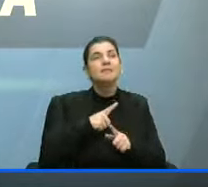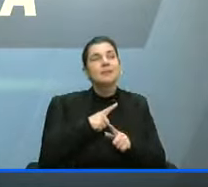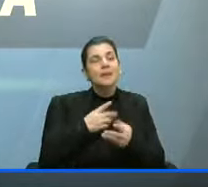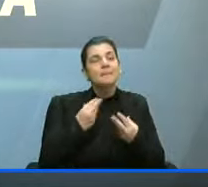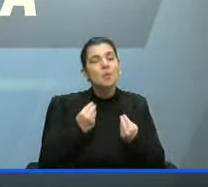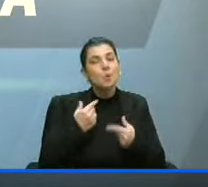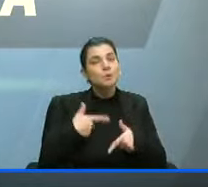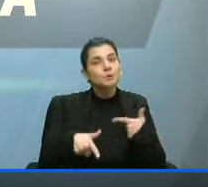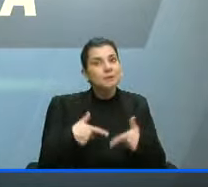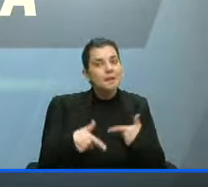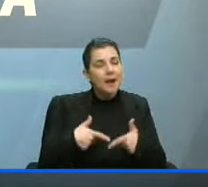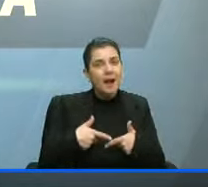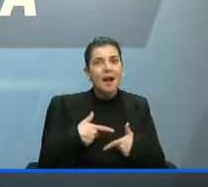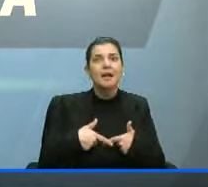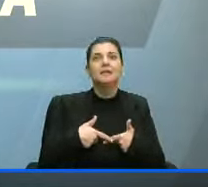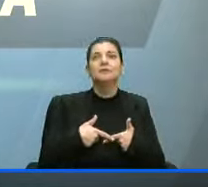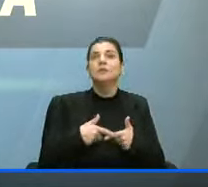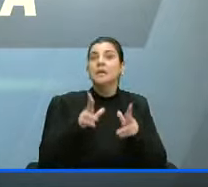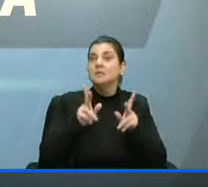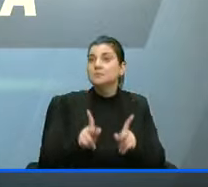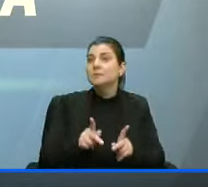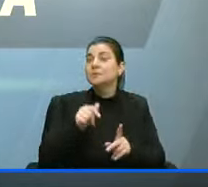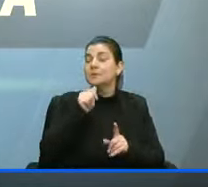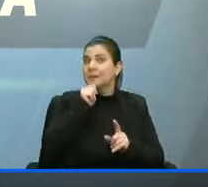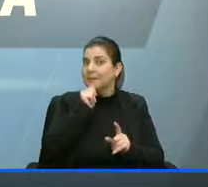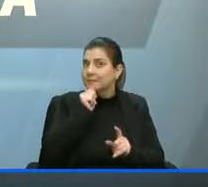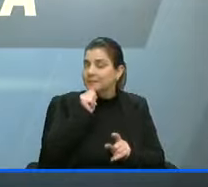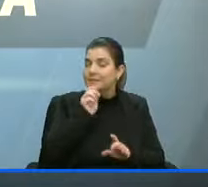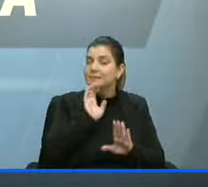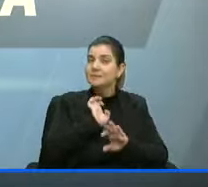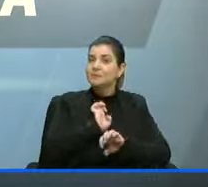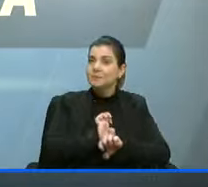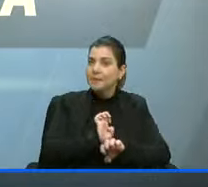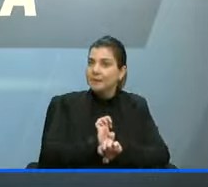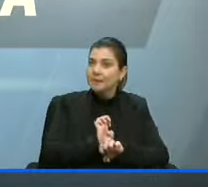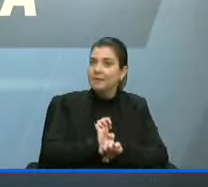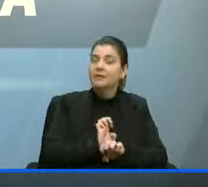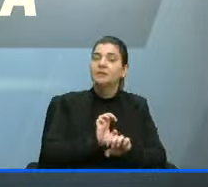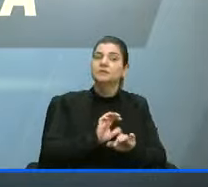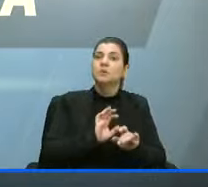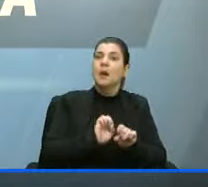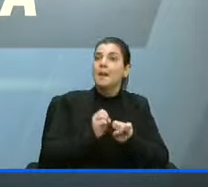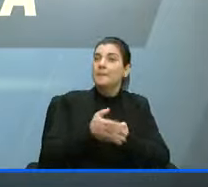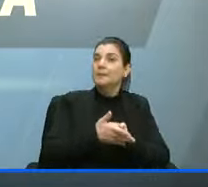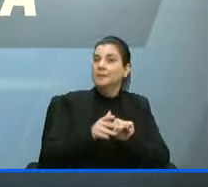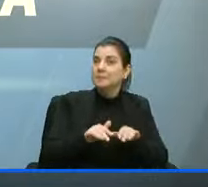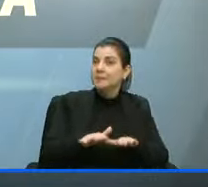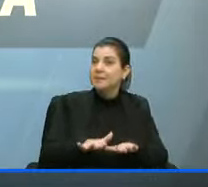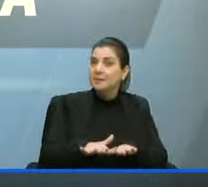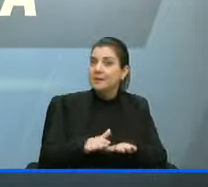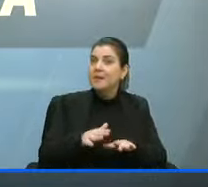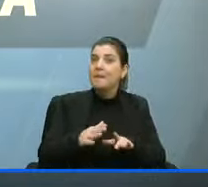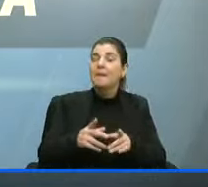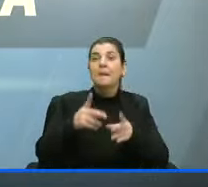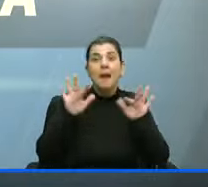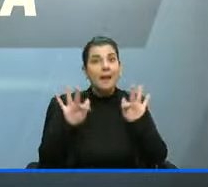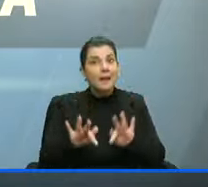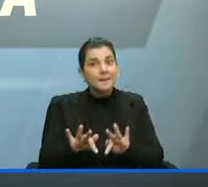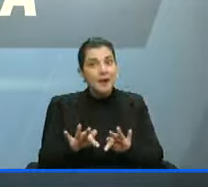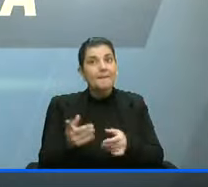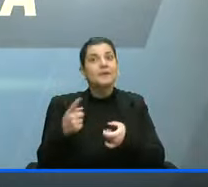que reprimida, que as pessoas ainda estão esperando a pandemia passar para voltar à escola. Então,